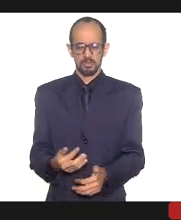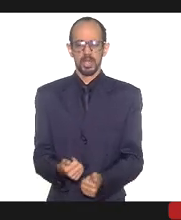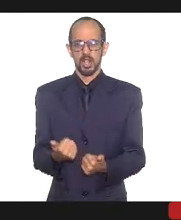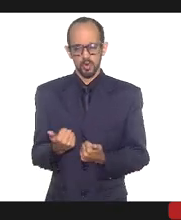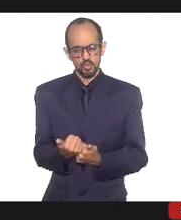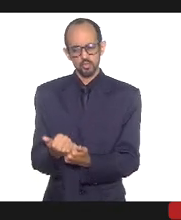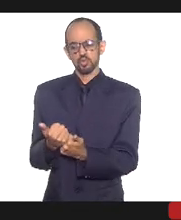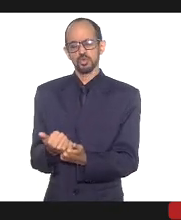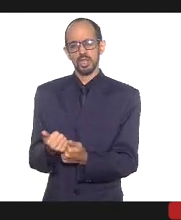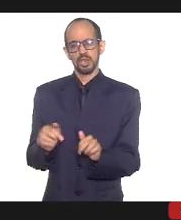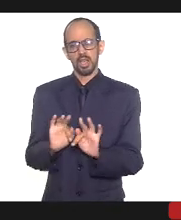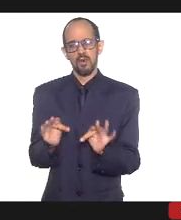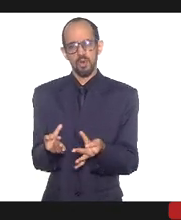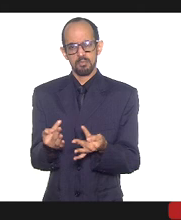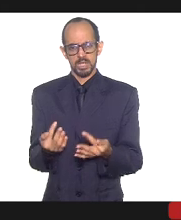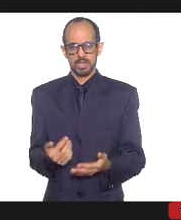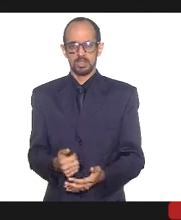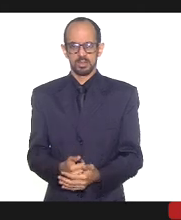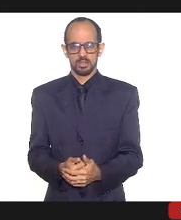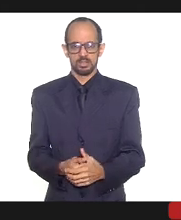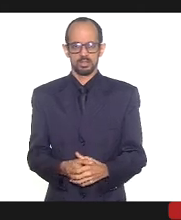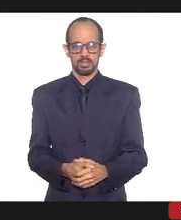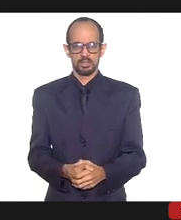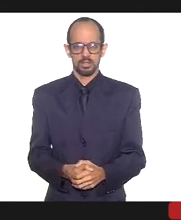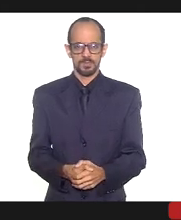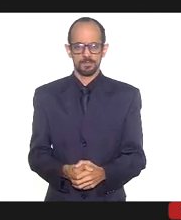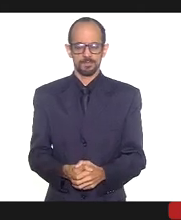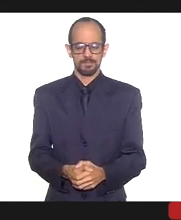sustentar, muitos sustentam famílias, enfim.